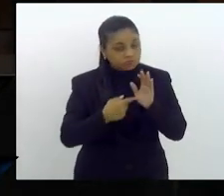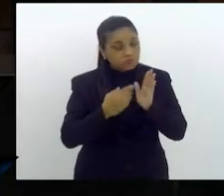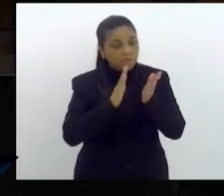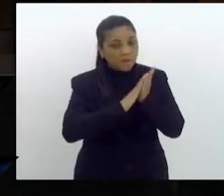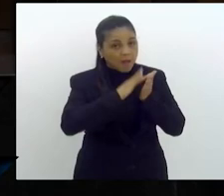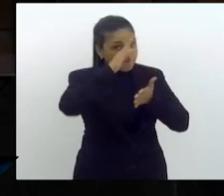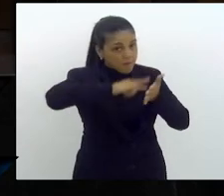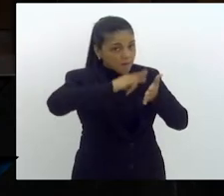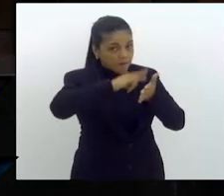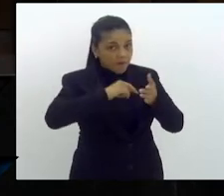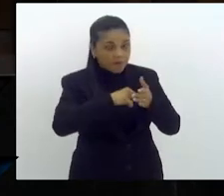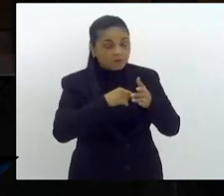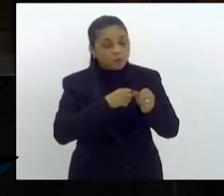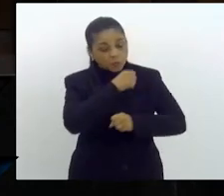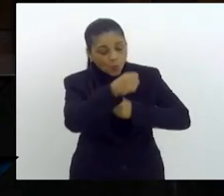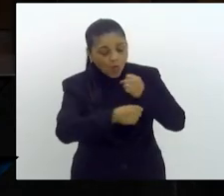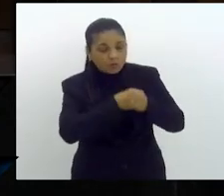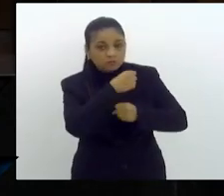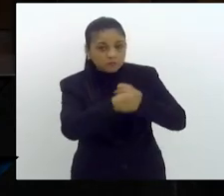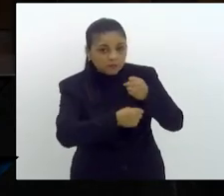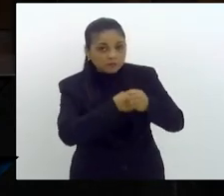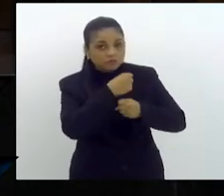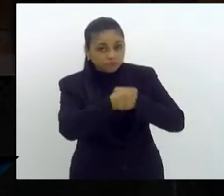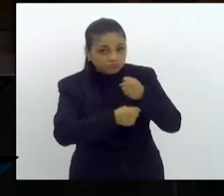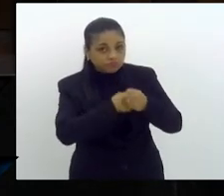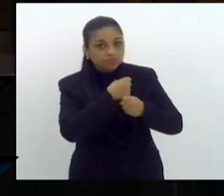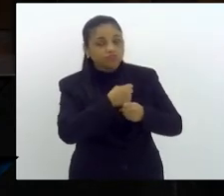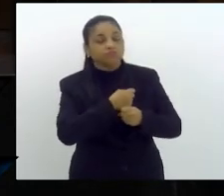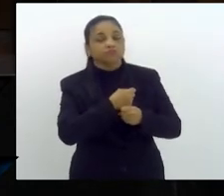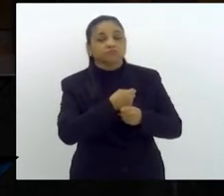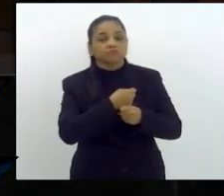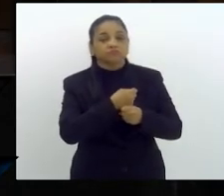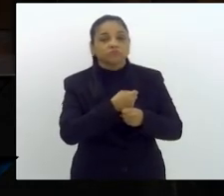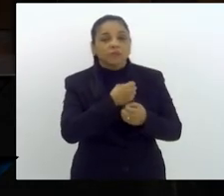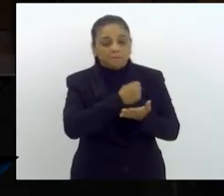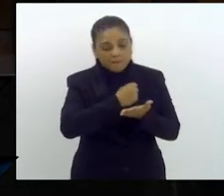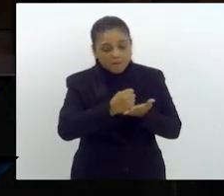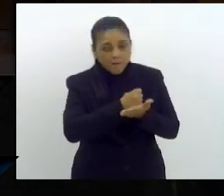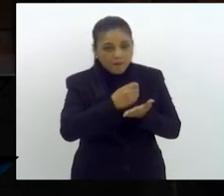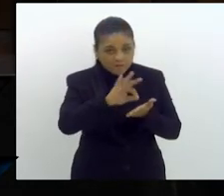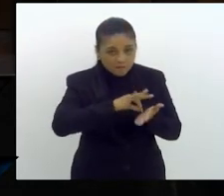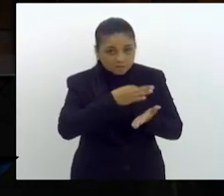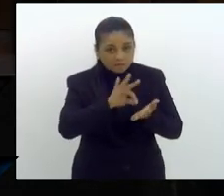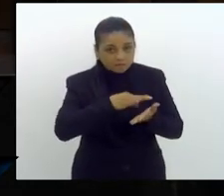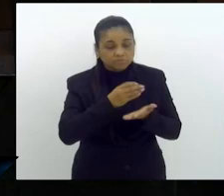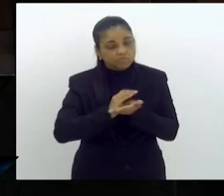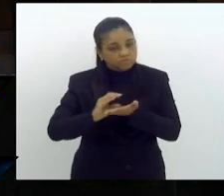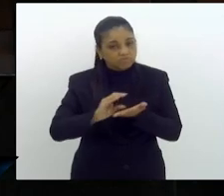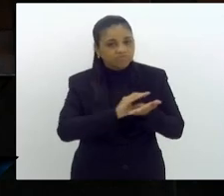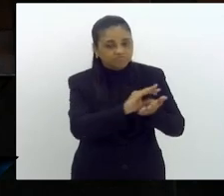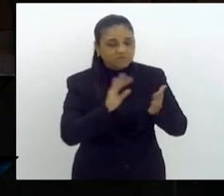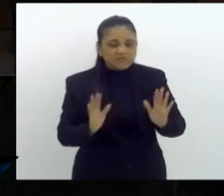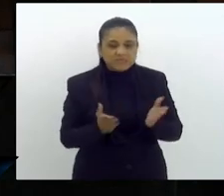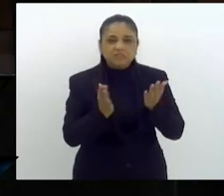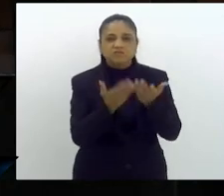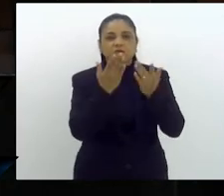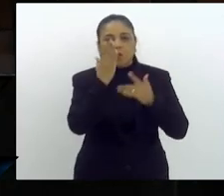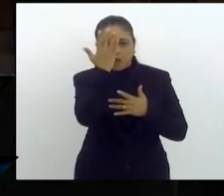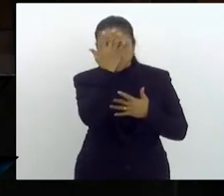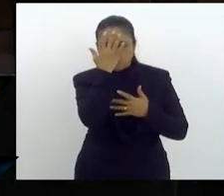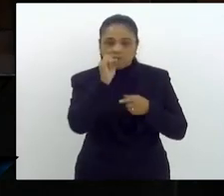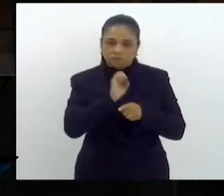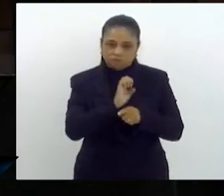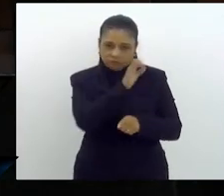é poder renovar a aplicação desses recursos recursos incentivar com isso o carnaval do nosso estado